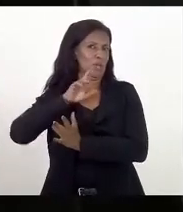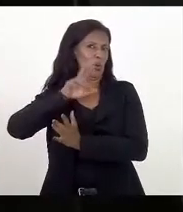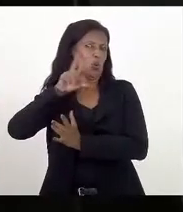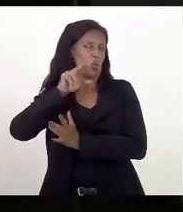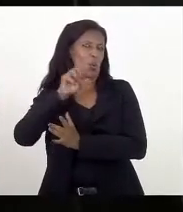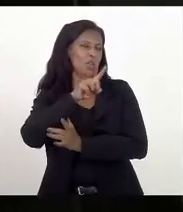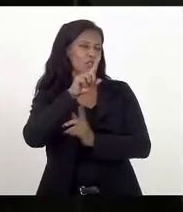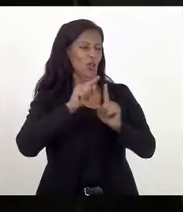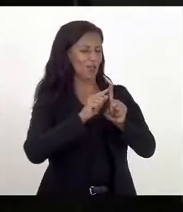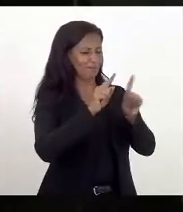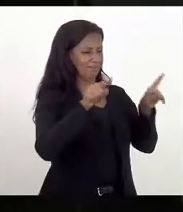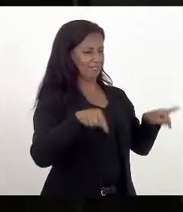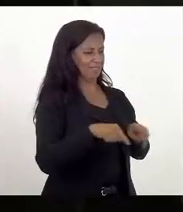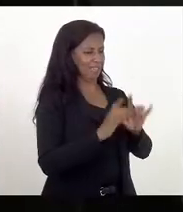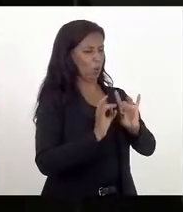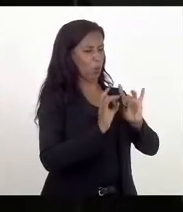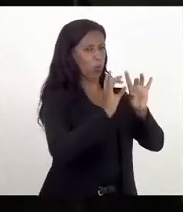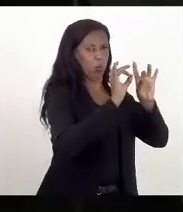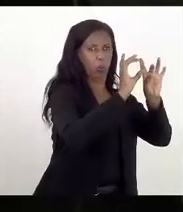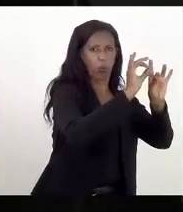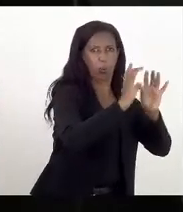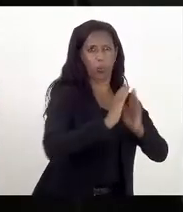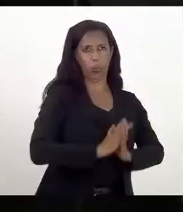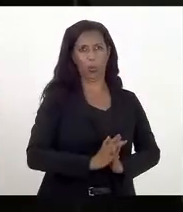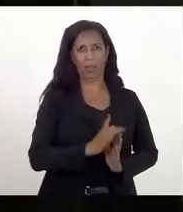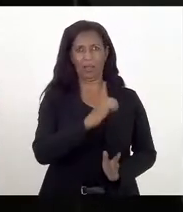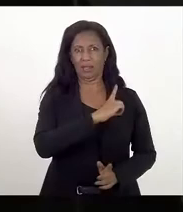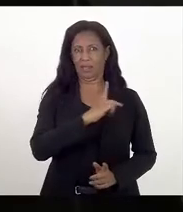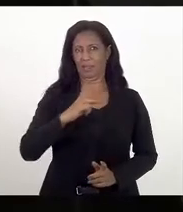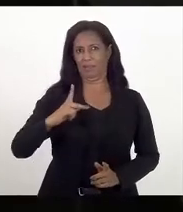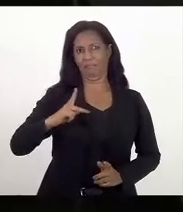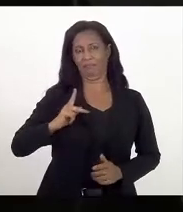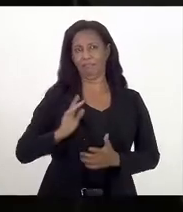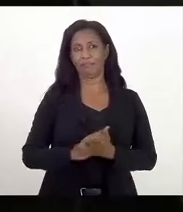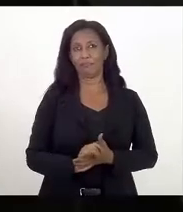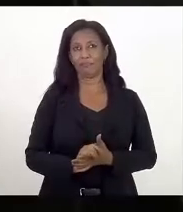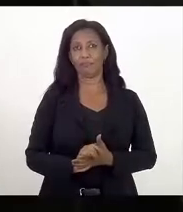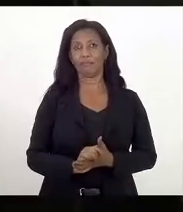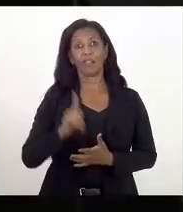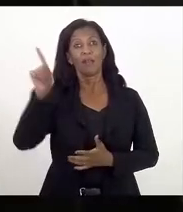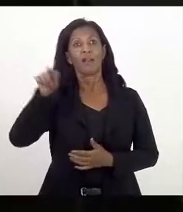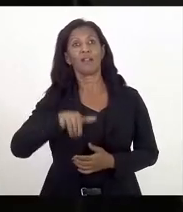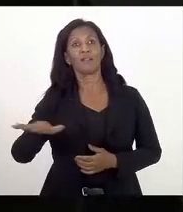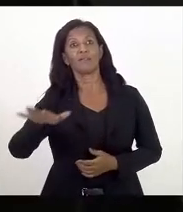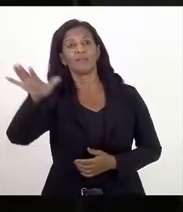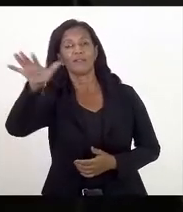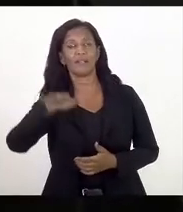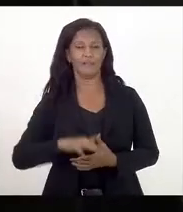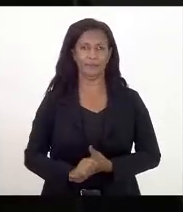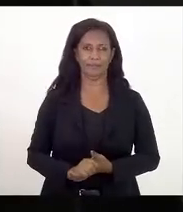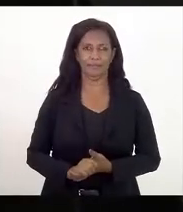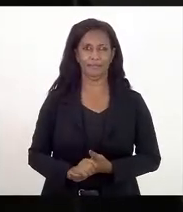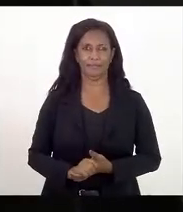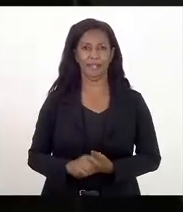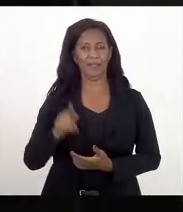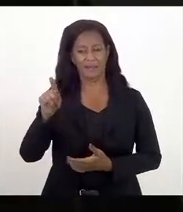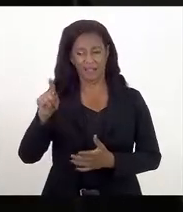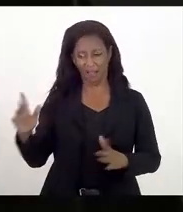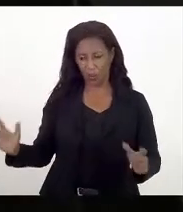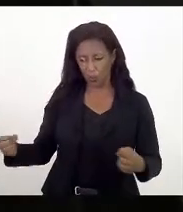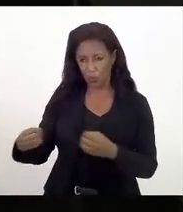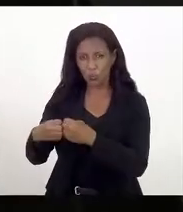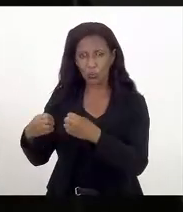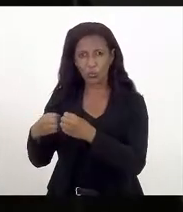dos seus gabinetes ou das suas salas na Defensoria. É no chão da favela, é nas periferias.